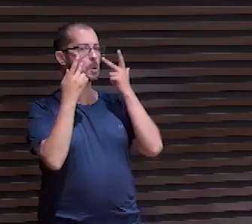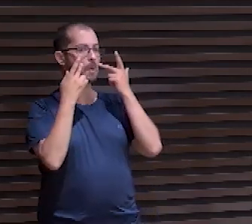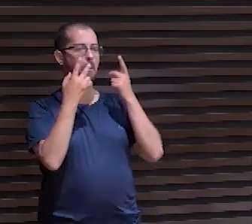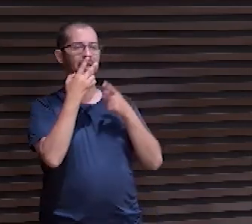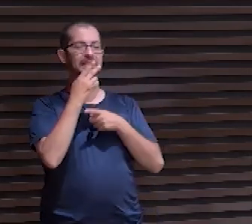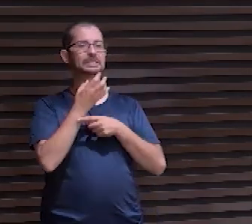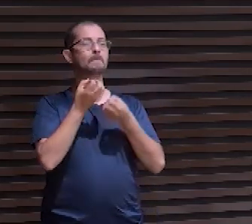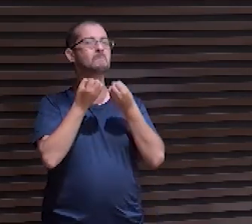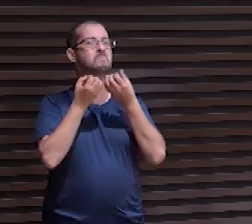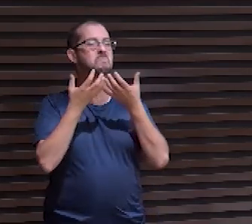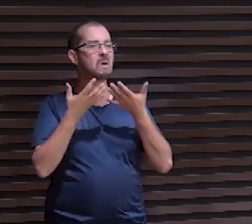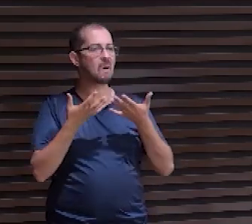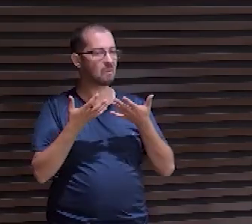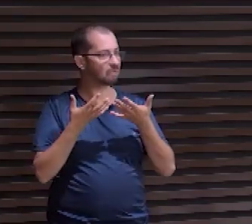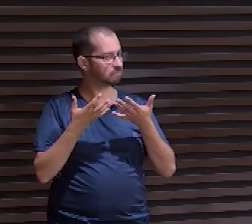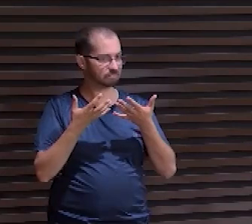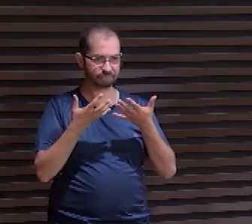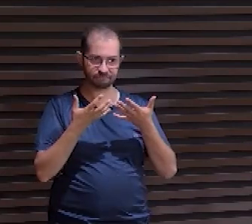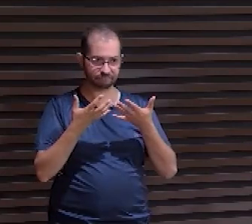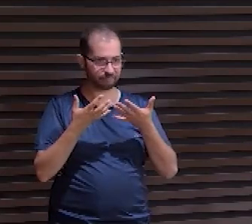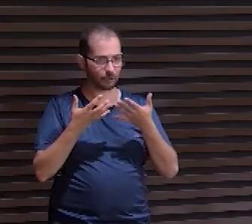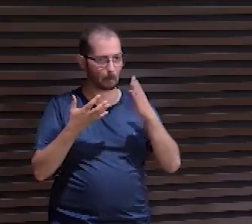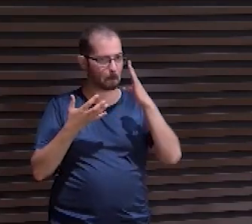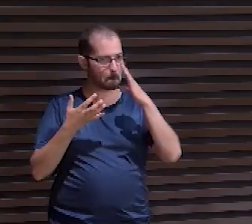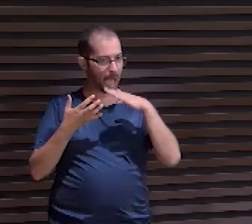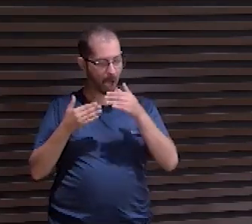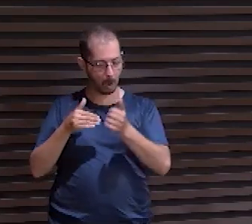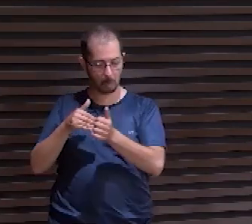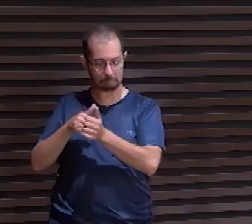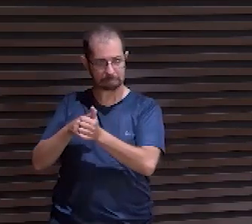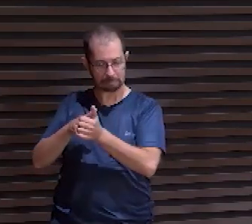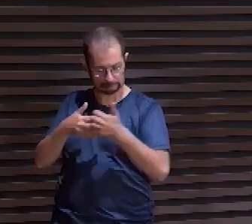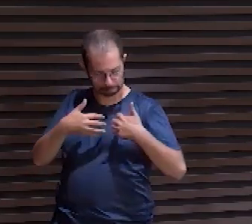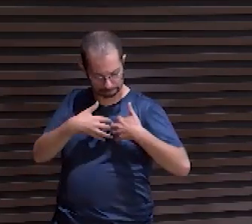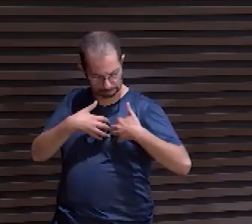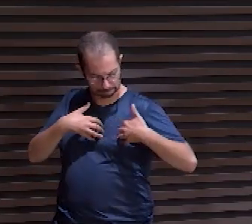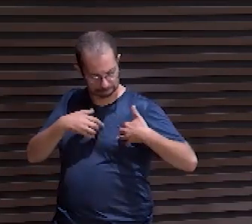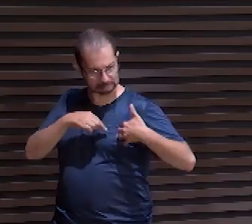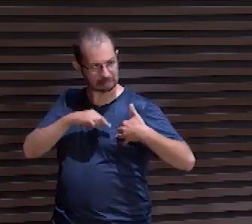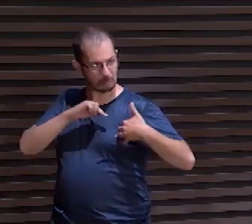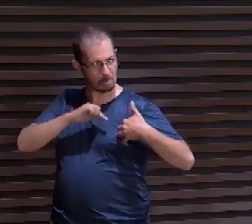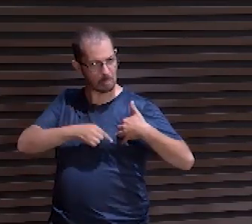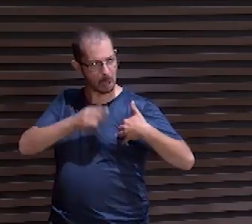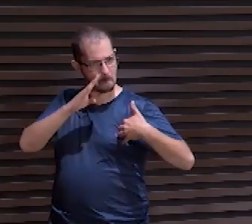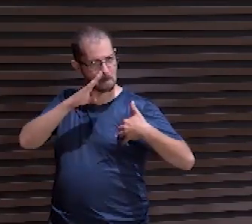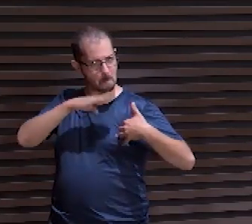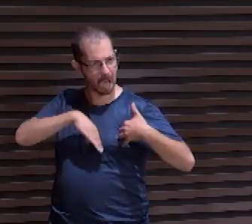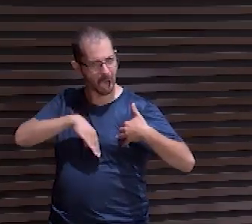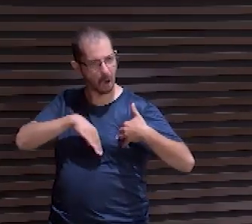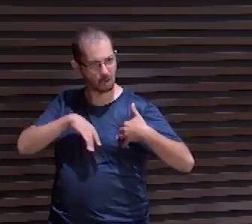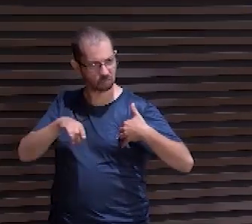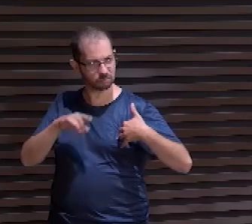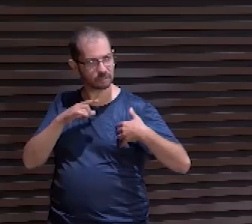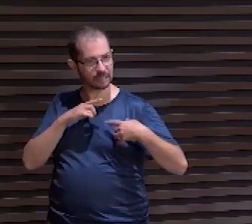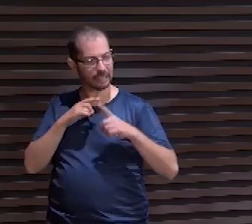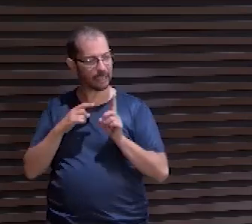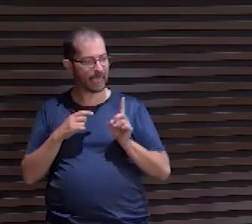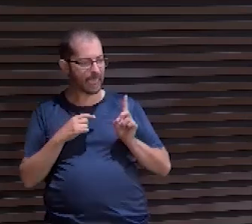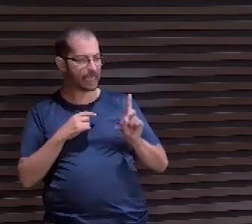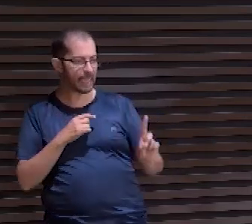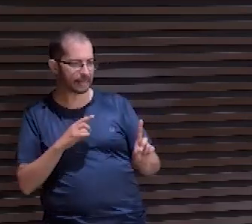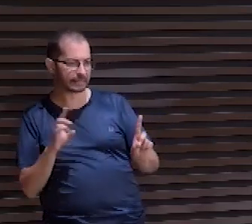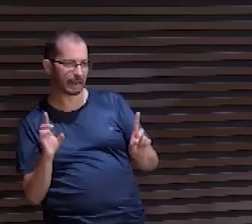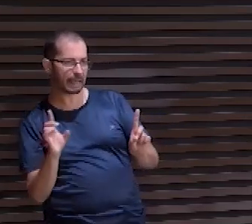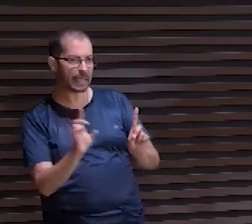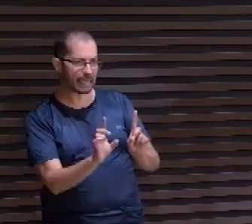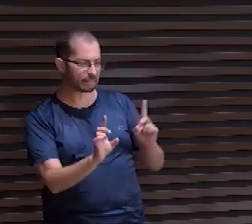seus ministros em ministros de justiça. E se infiltra aí, e uma